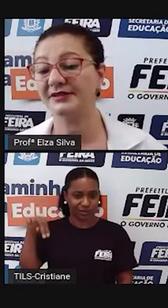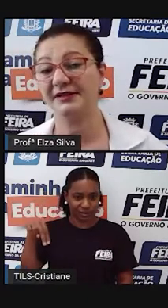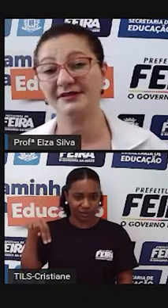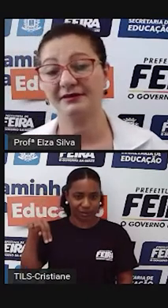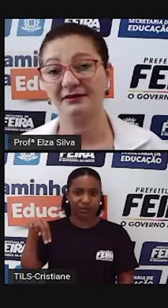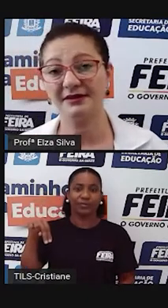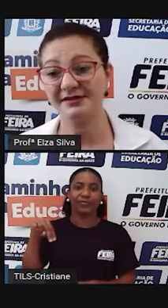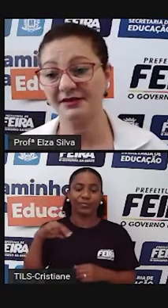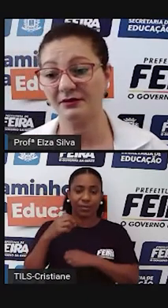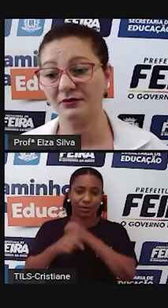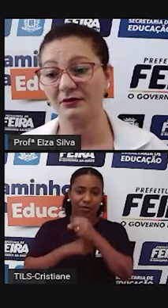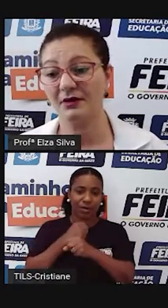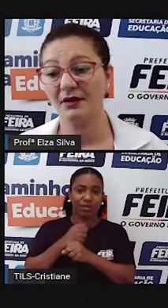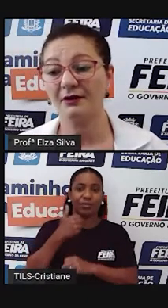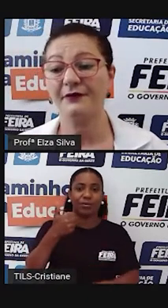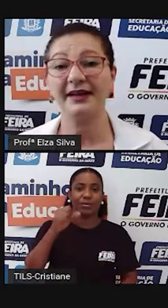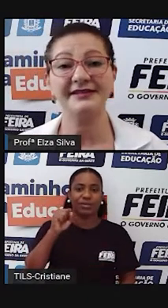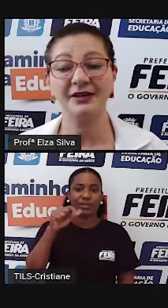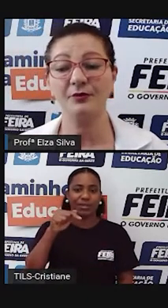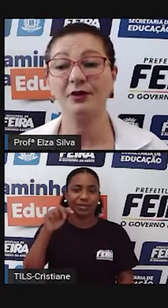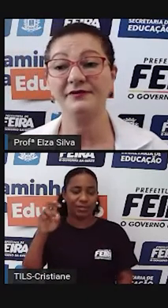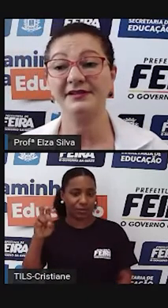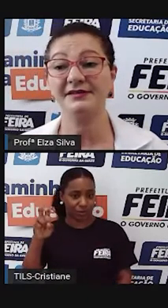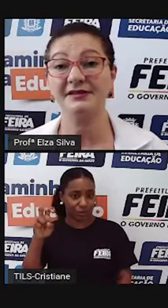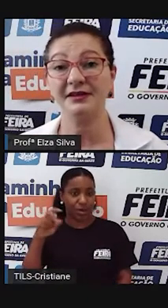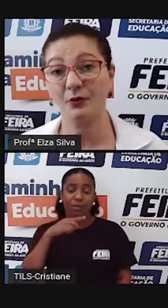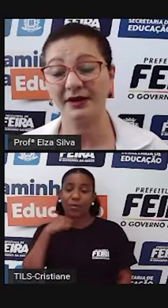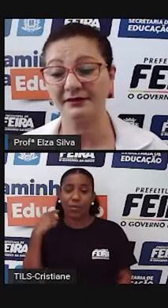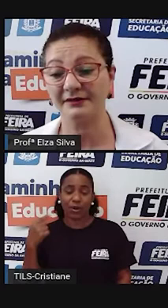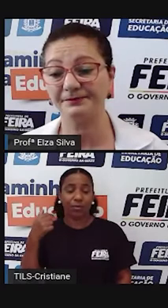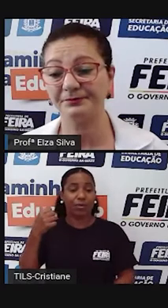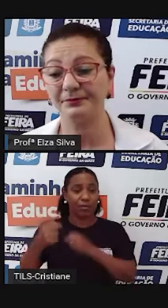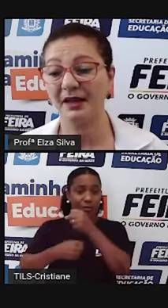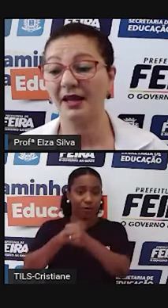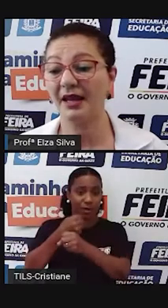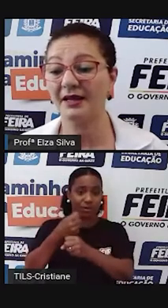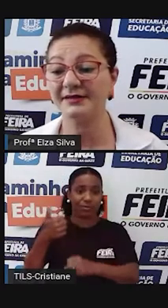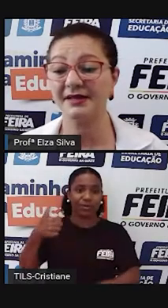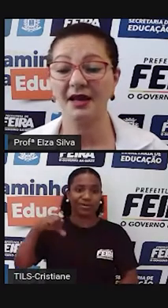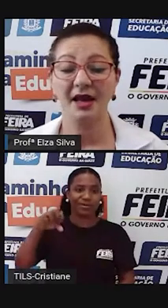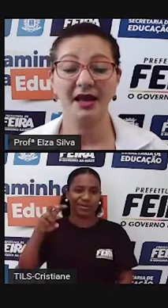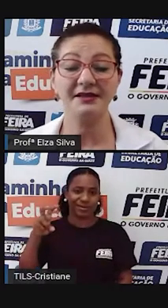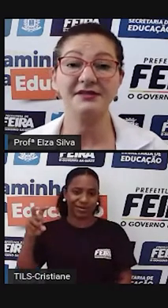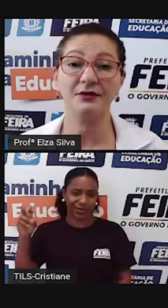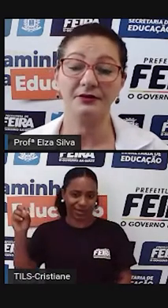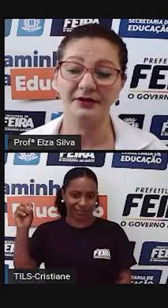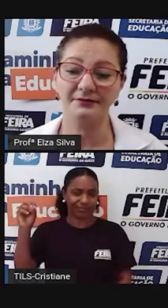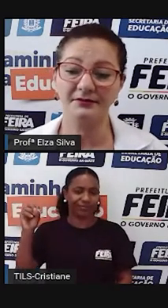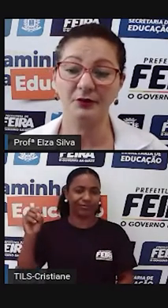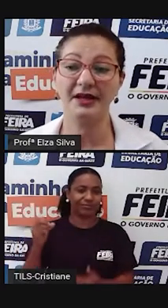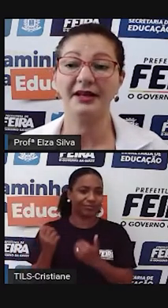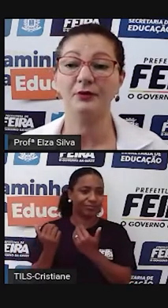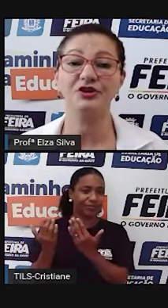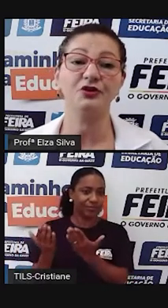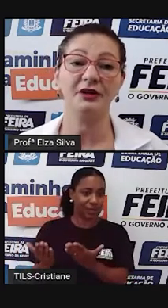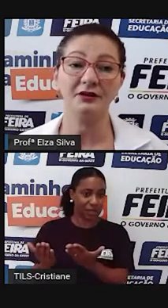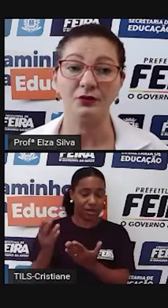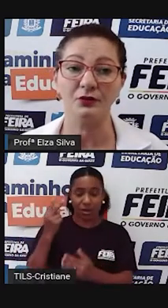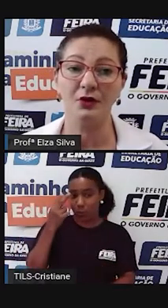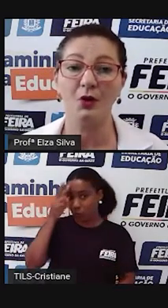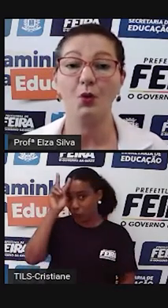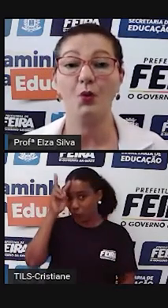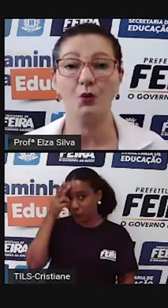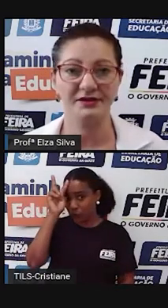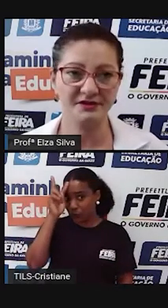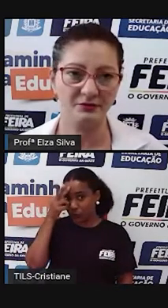em 1875 e faleceu em 1950. His história. Então, ele é um